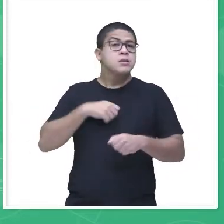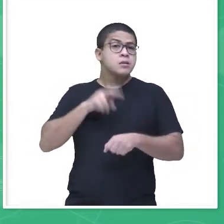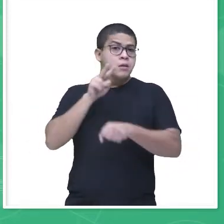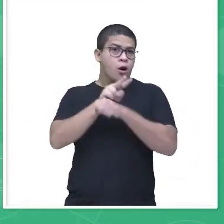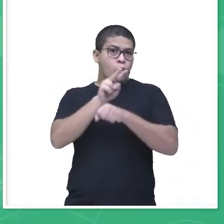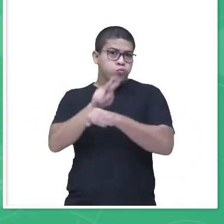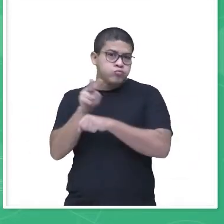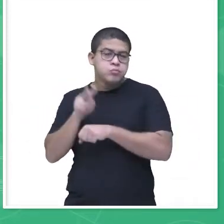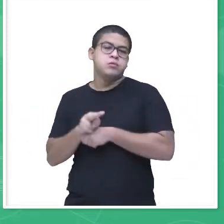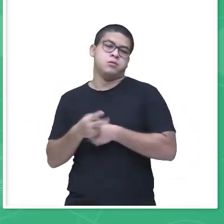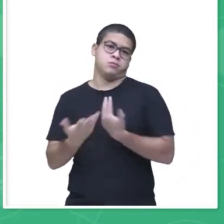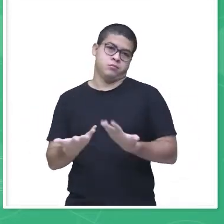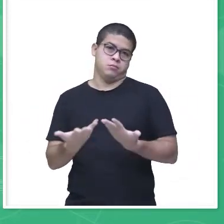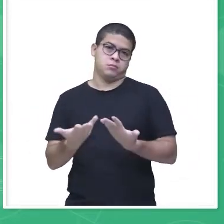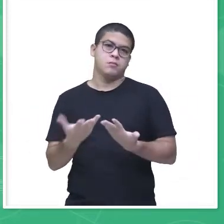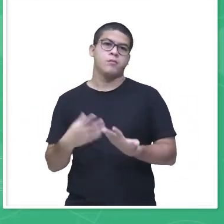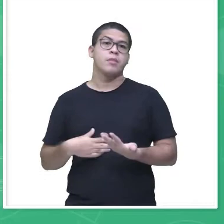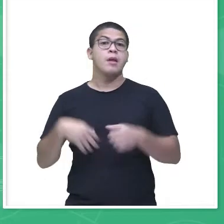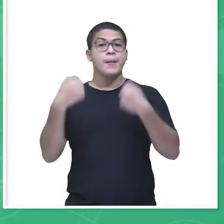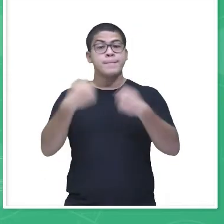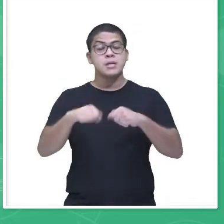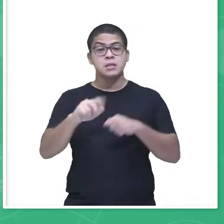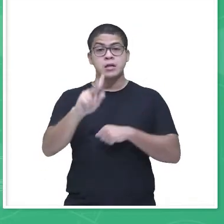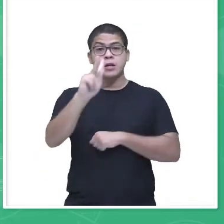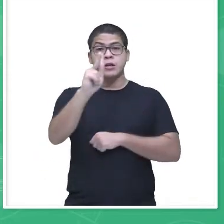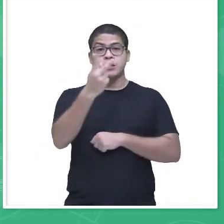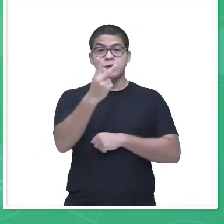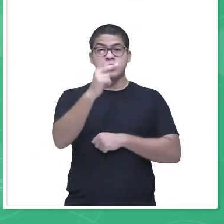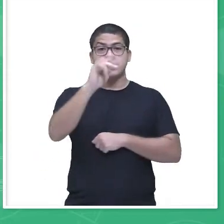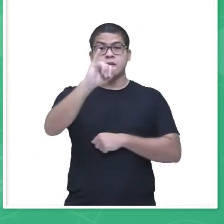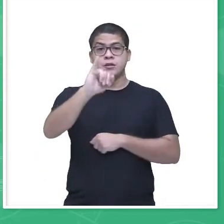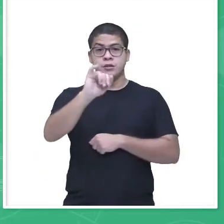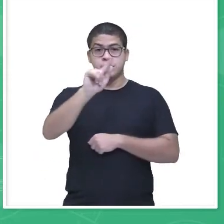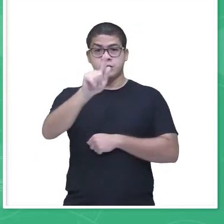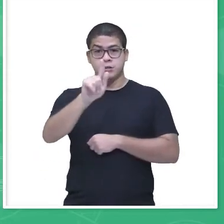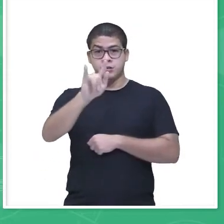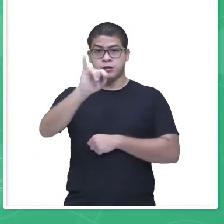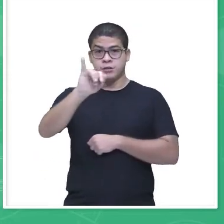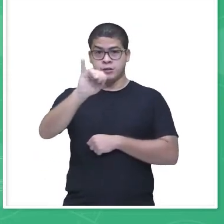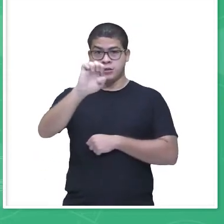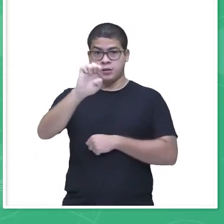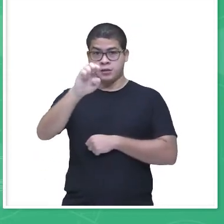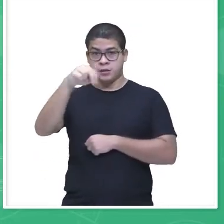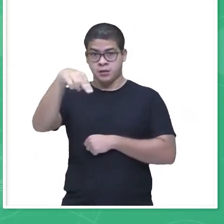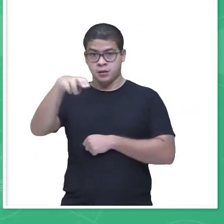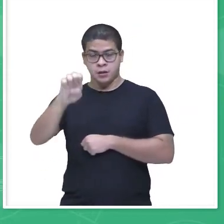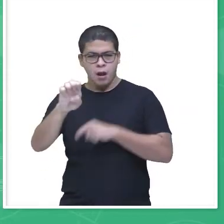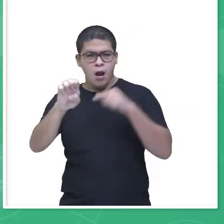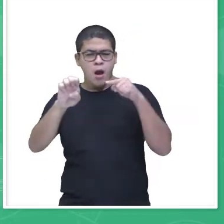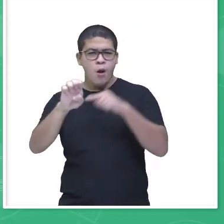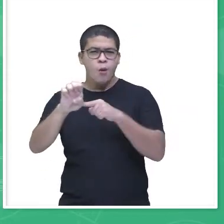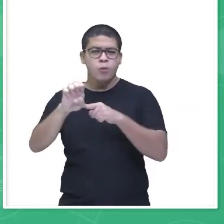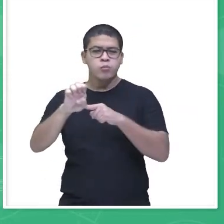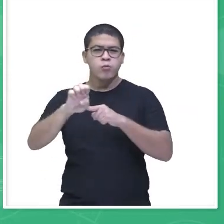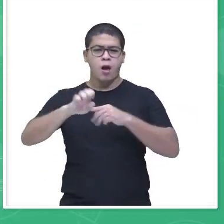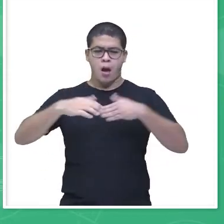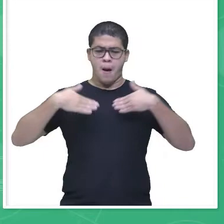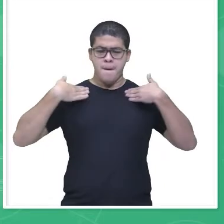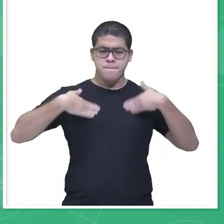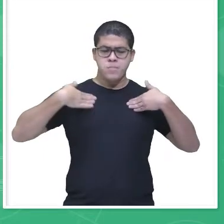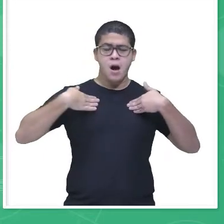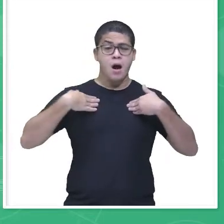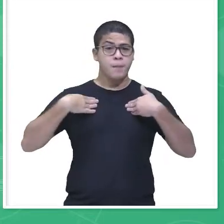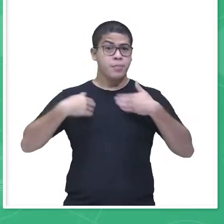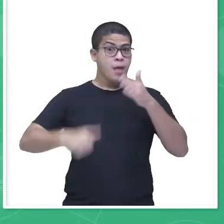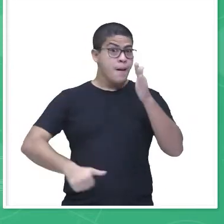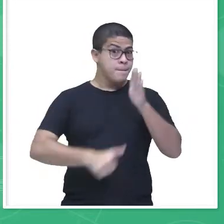redor. Então, por isso, a gente precisa distinguir os vários tipos de higiene que existem aí. Vamos falar sobre a higiene corporal